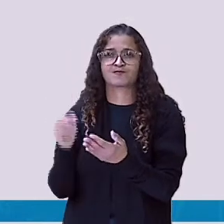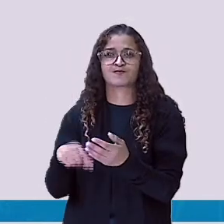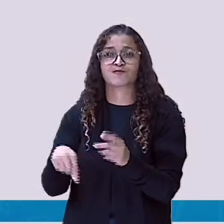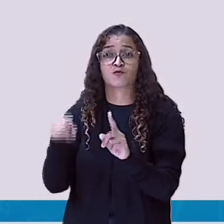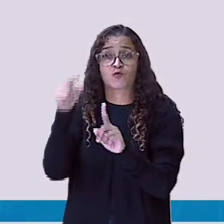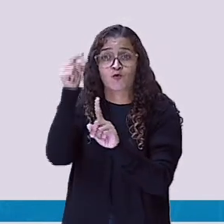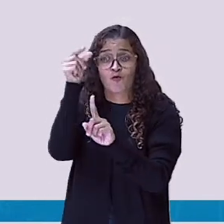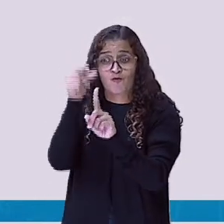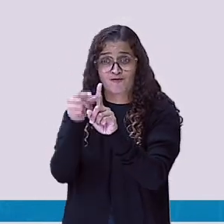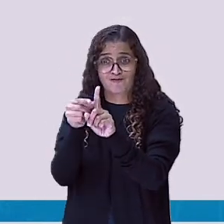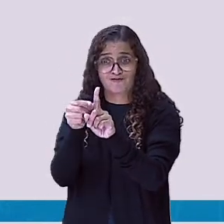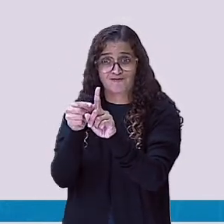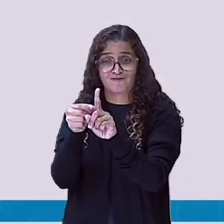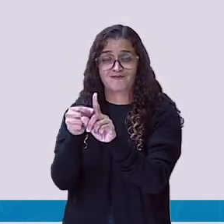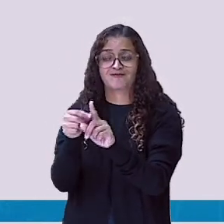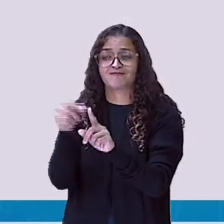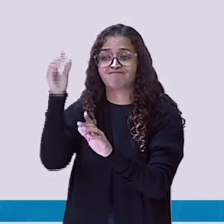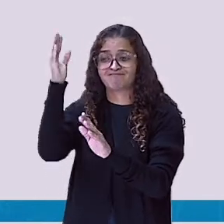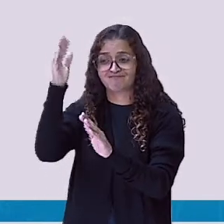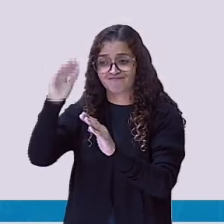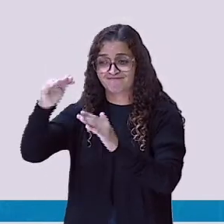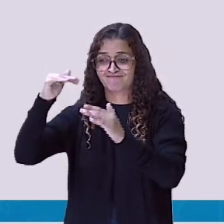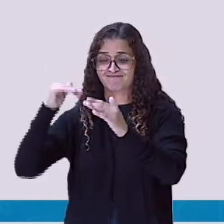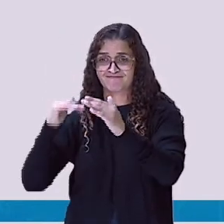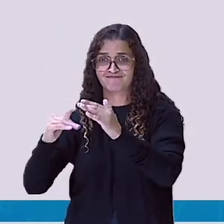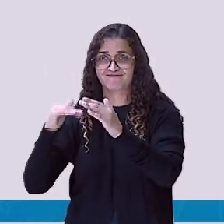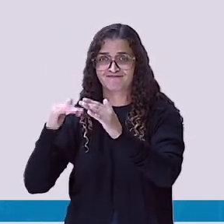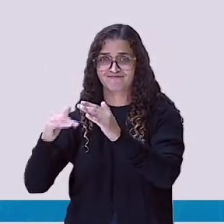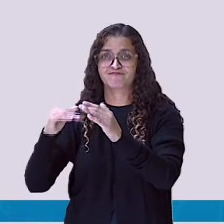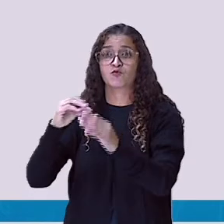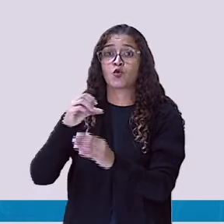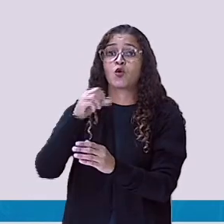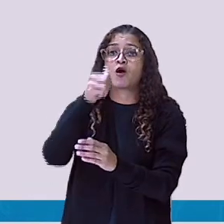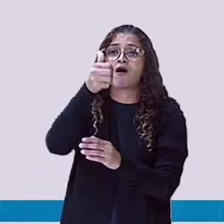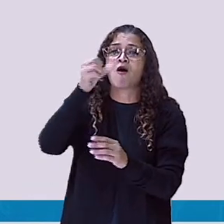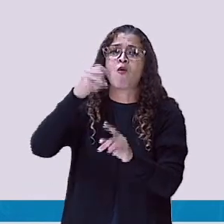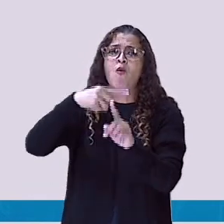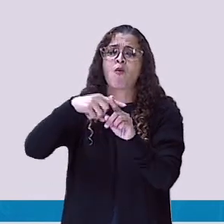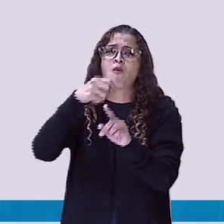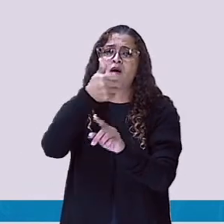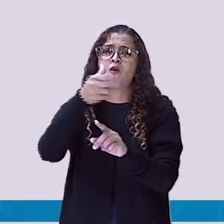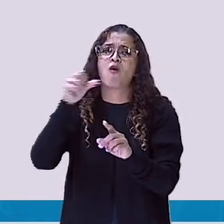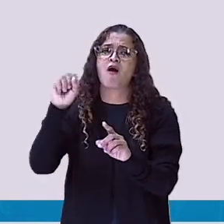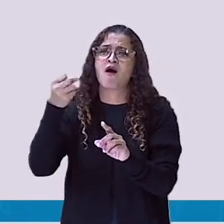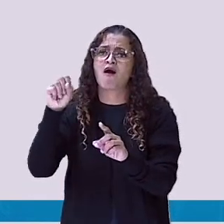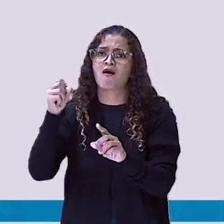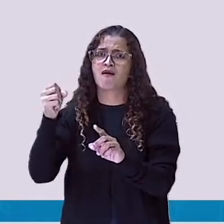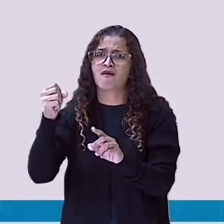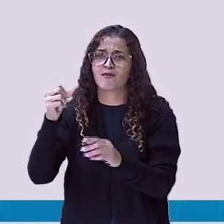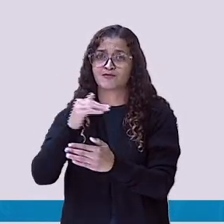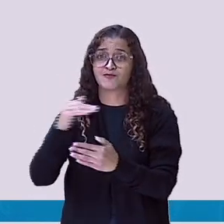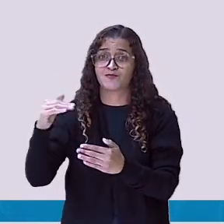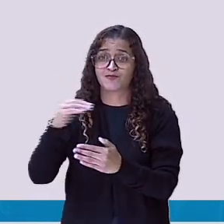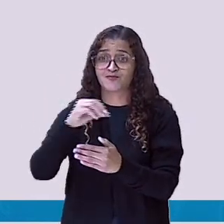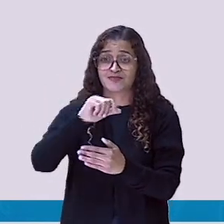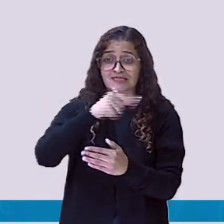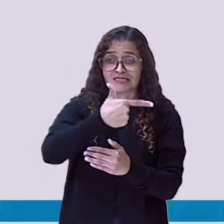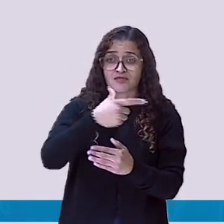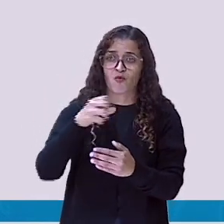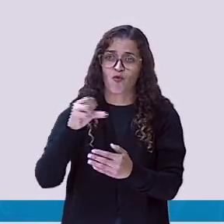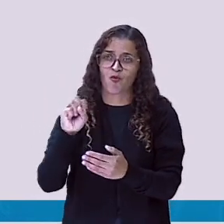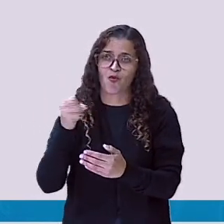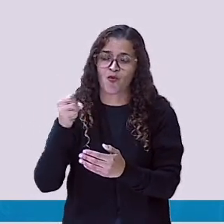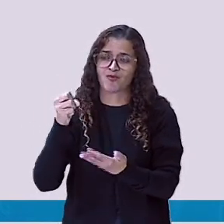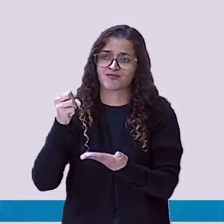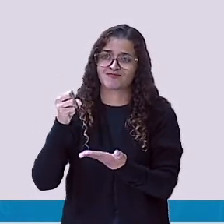com unidade. 0 mais 8, 8. E 1 com 1, 2. Então, a nossa resposta